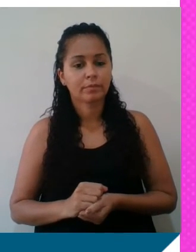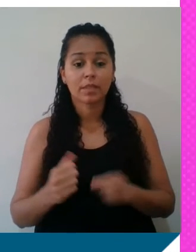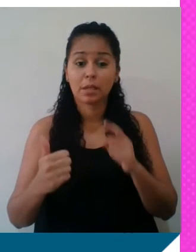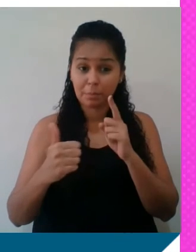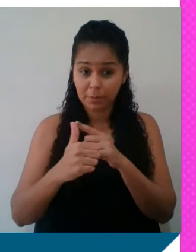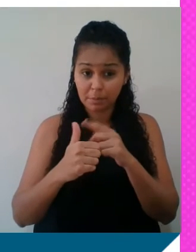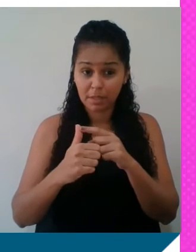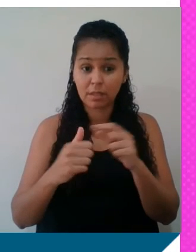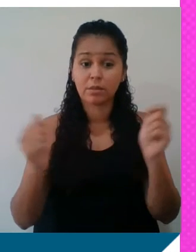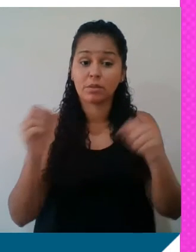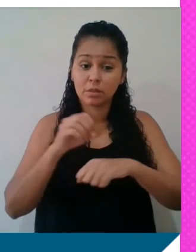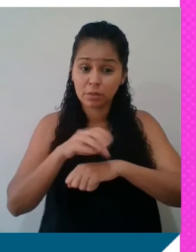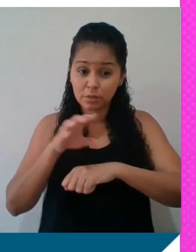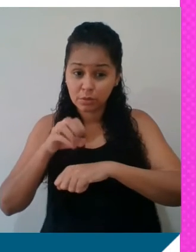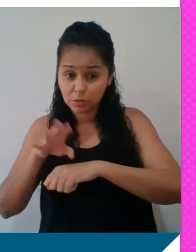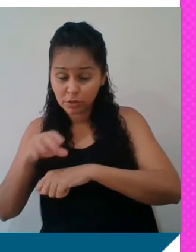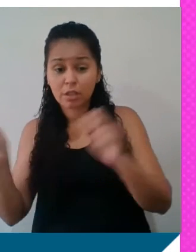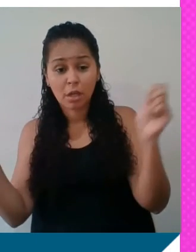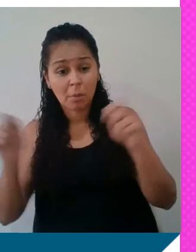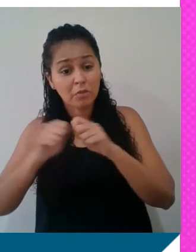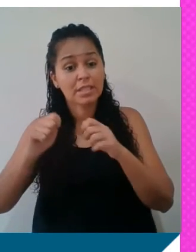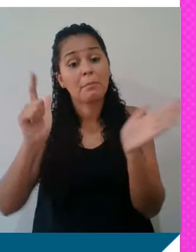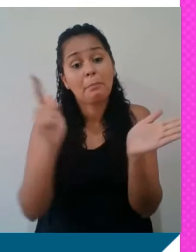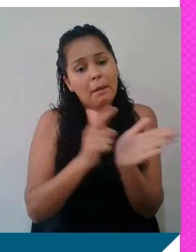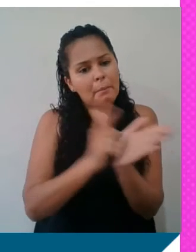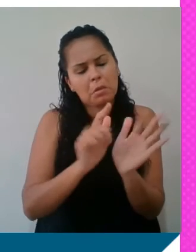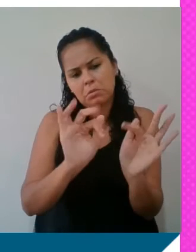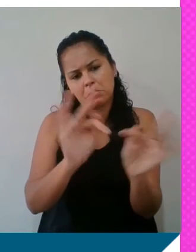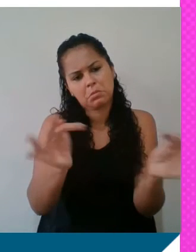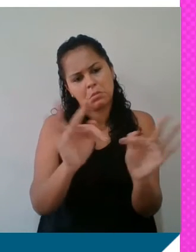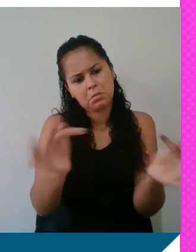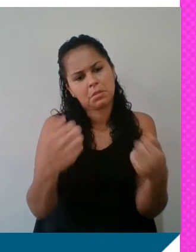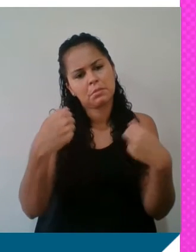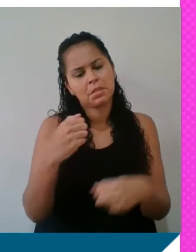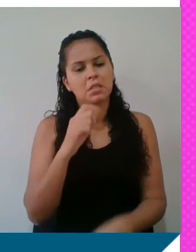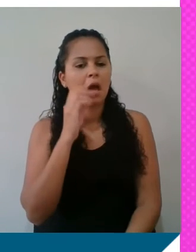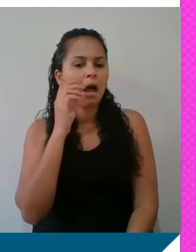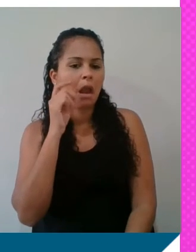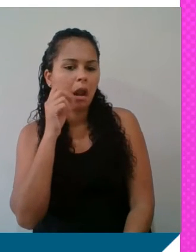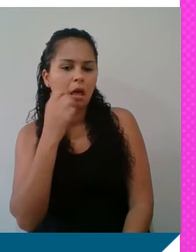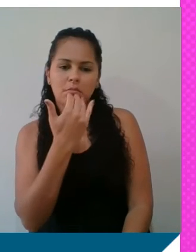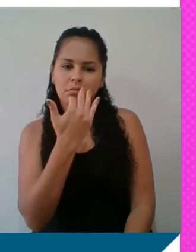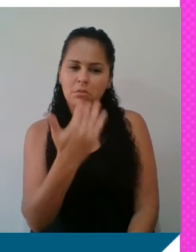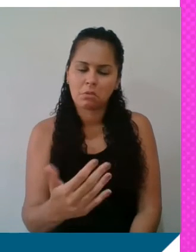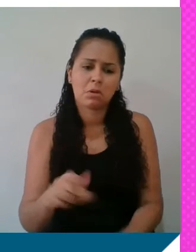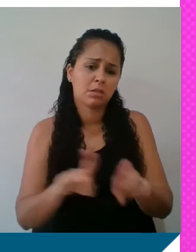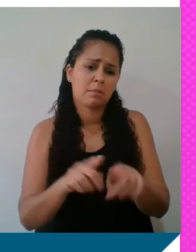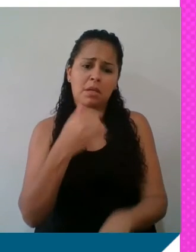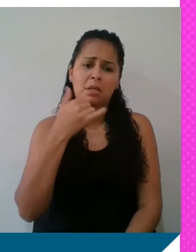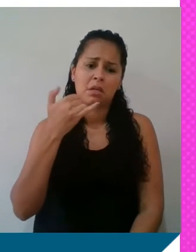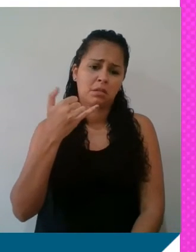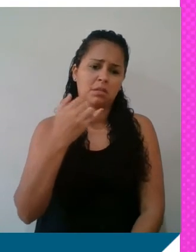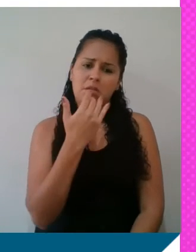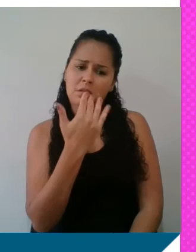Bom, a primeira dica, né, é que a gente pode fazer ele no papel. É bem simples. Você vai precisar de lápis de cor, né? Pode ser canetinha